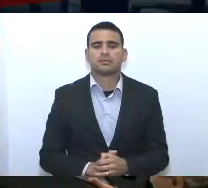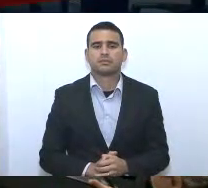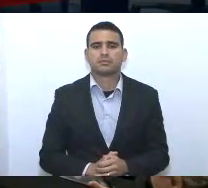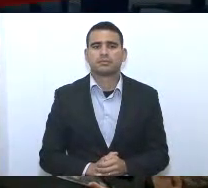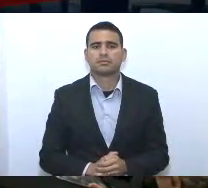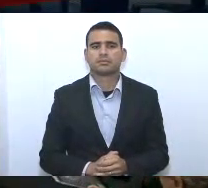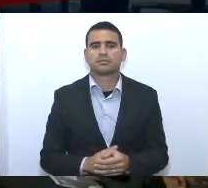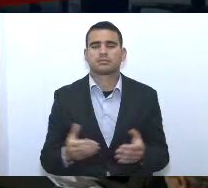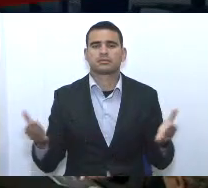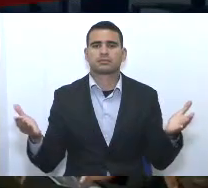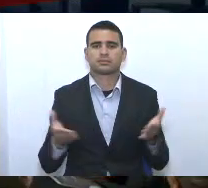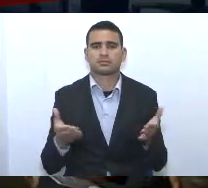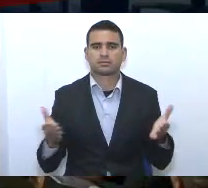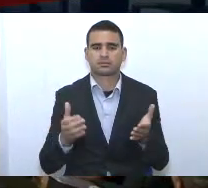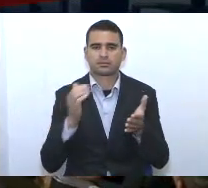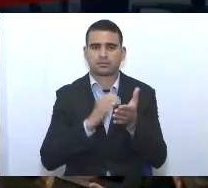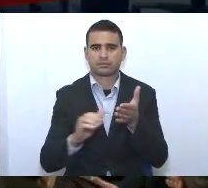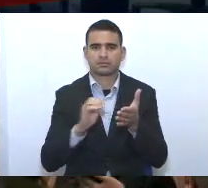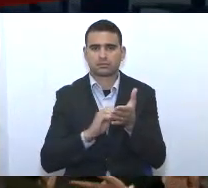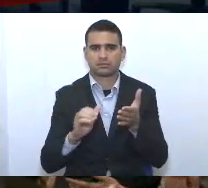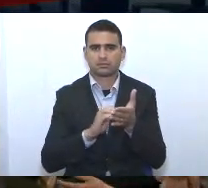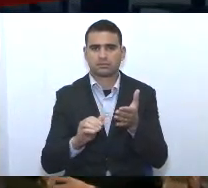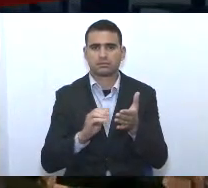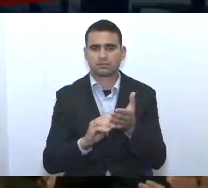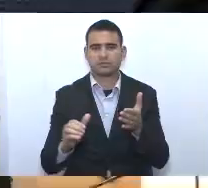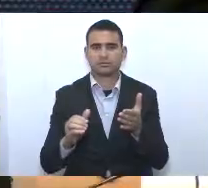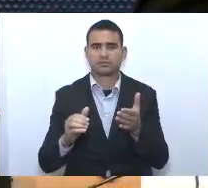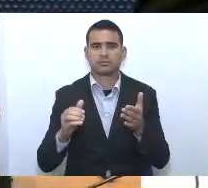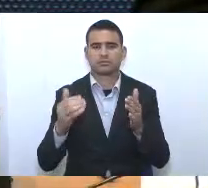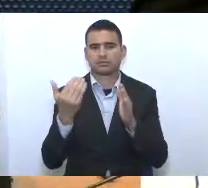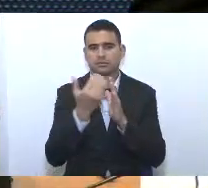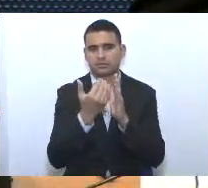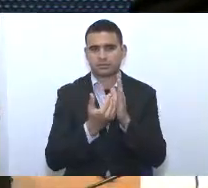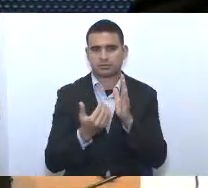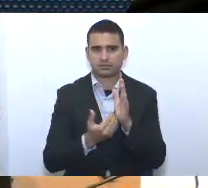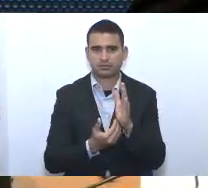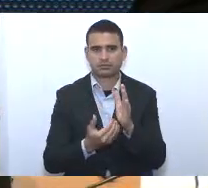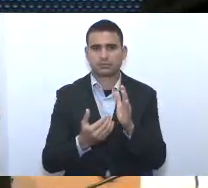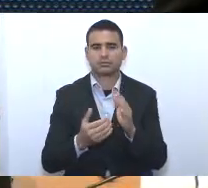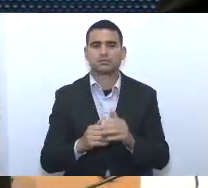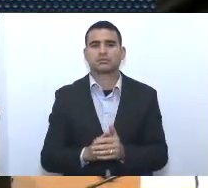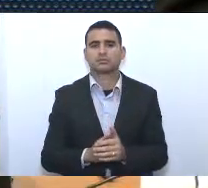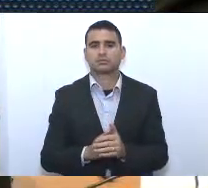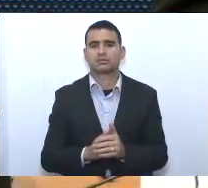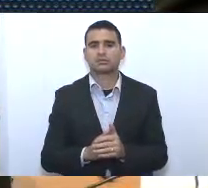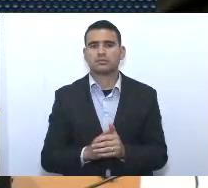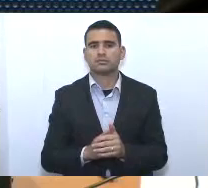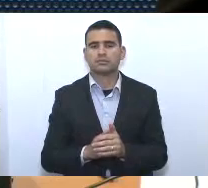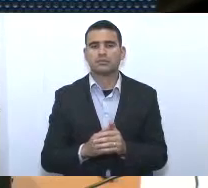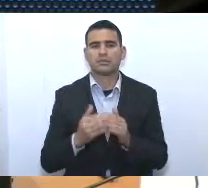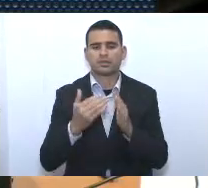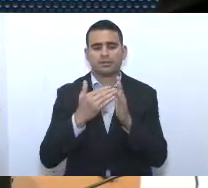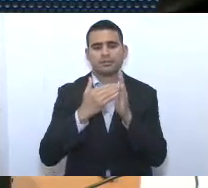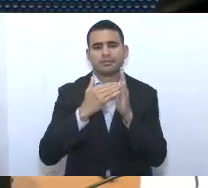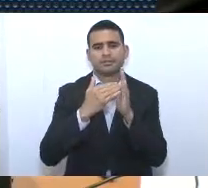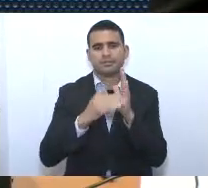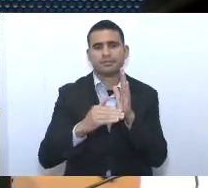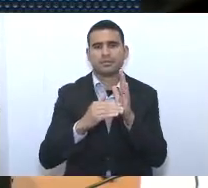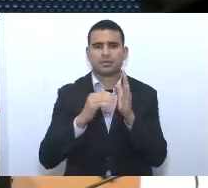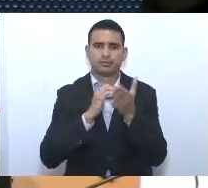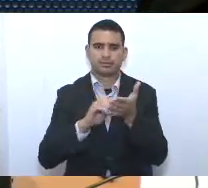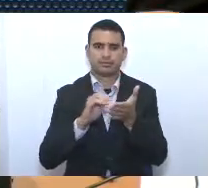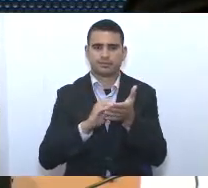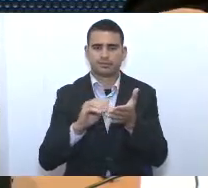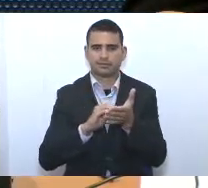A estrutura da Secretaria de Assuntos Jurídicos, a secretaria é uma secretaria meio, ela não é uma secretaria